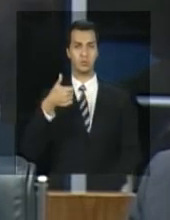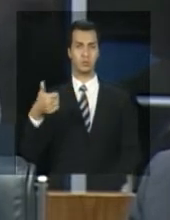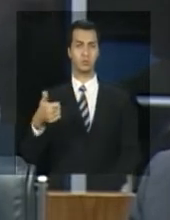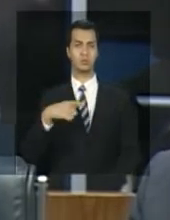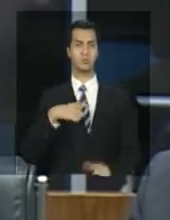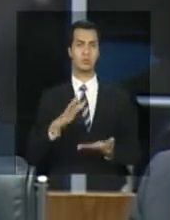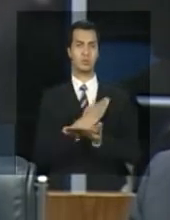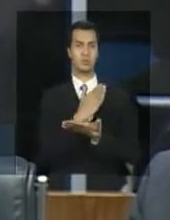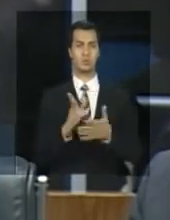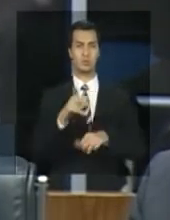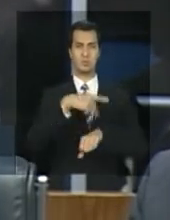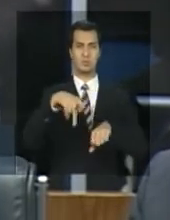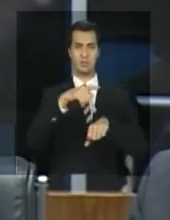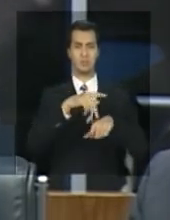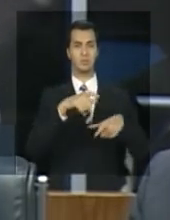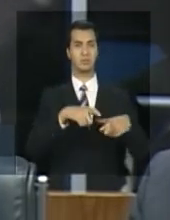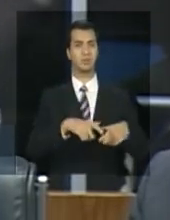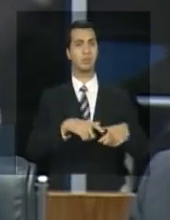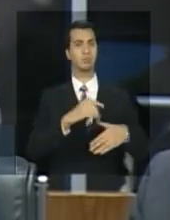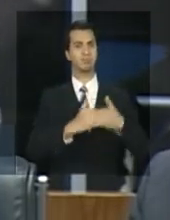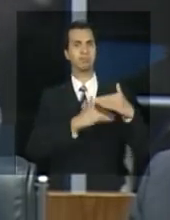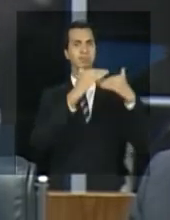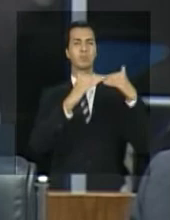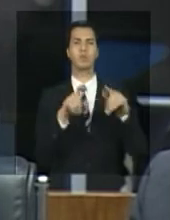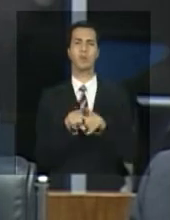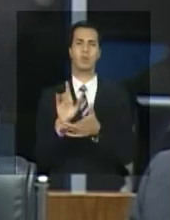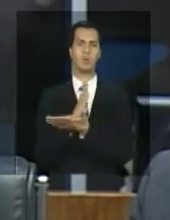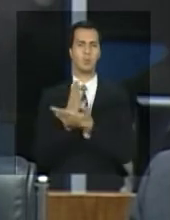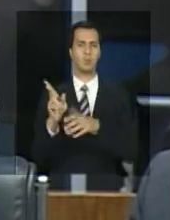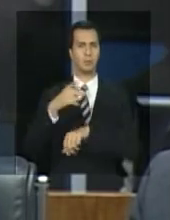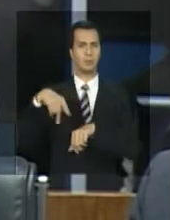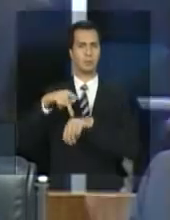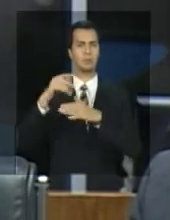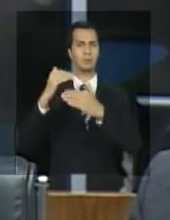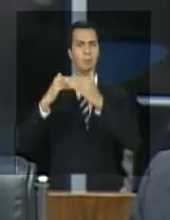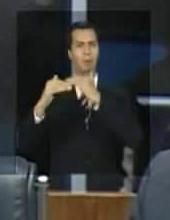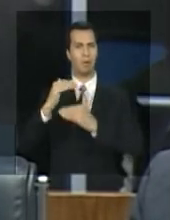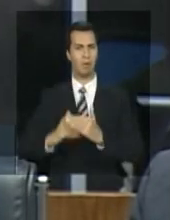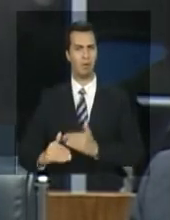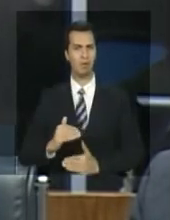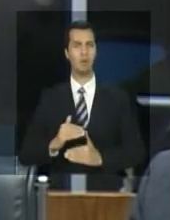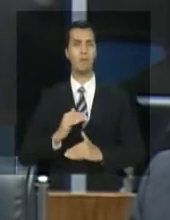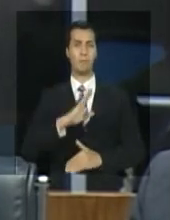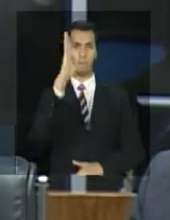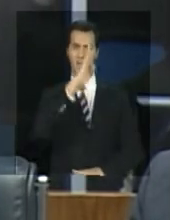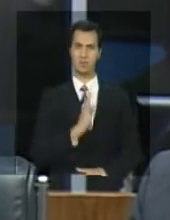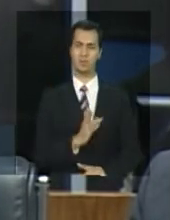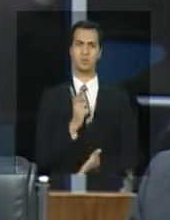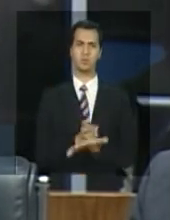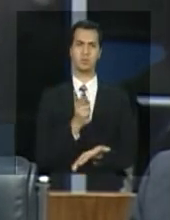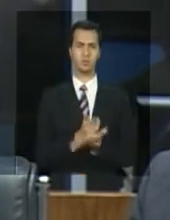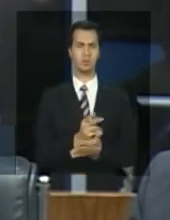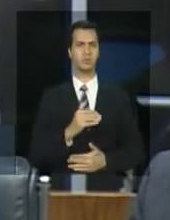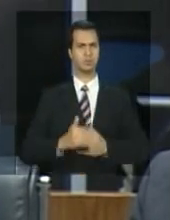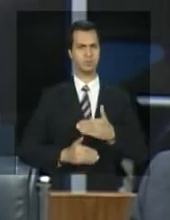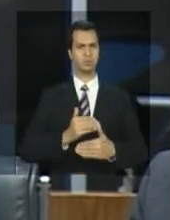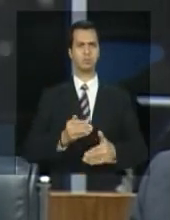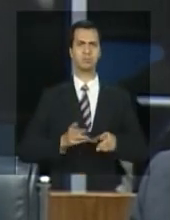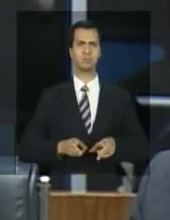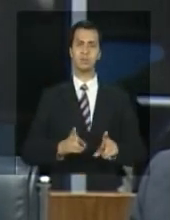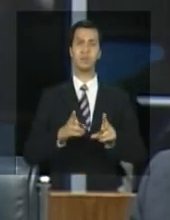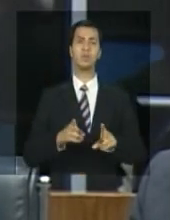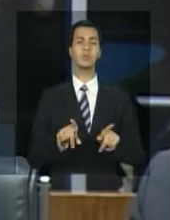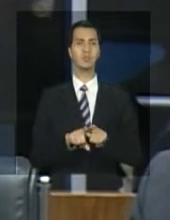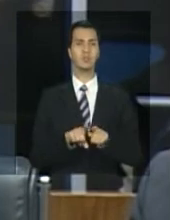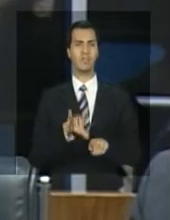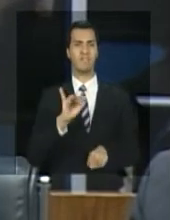ou em alguns casos retrocederam, o Brasil manteve-se em crescimento com inflação sob controle,